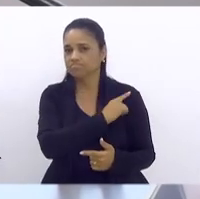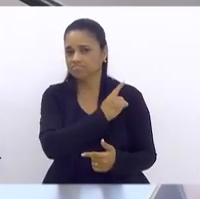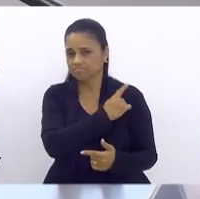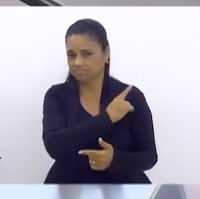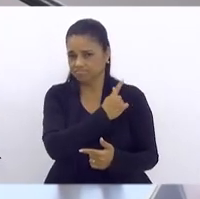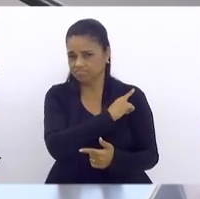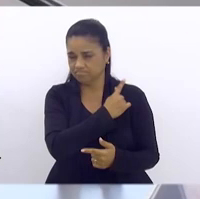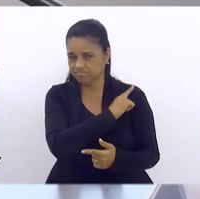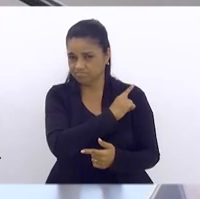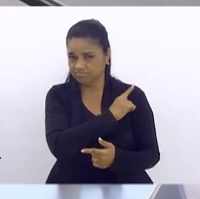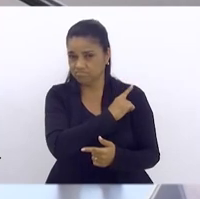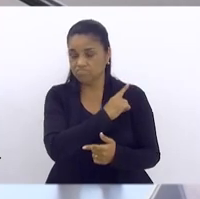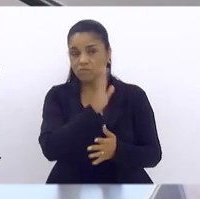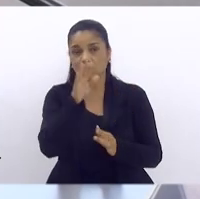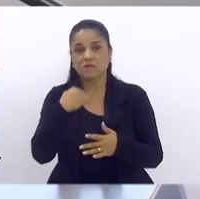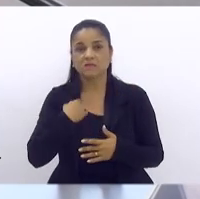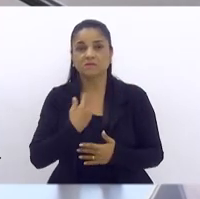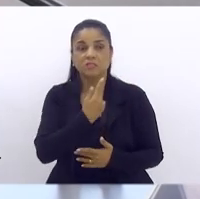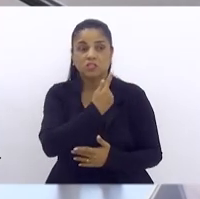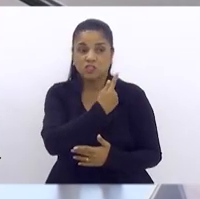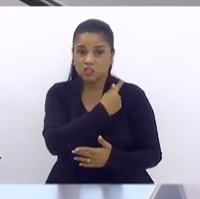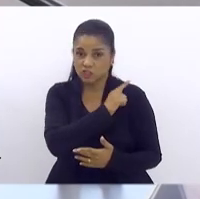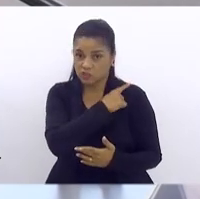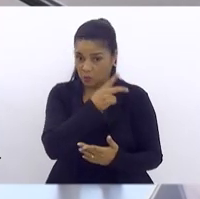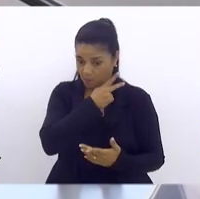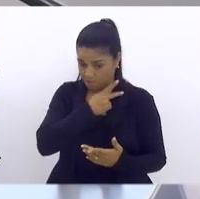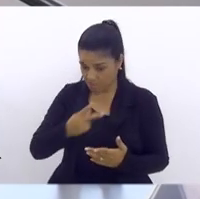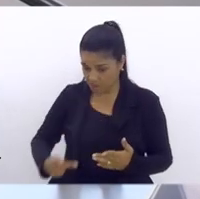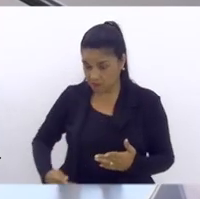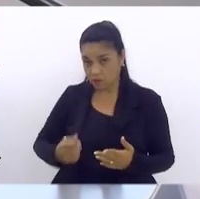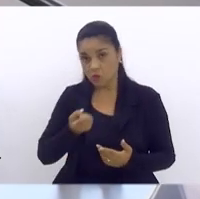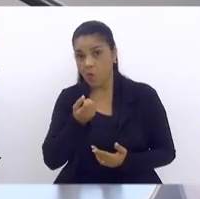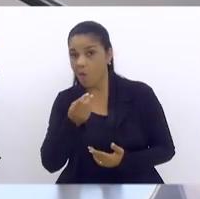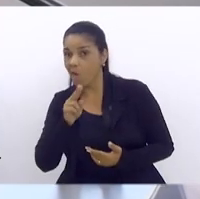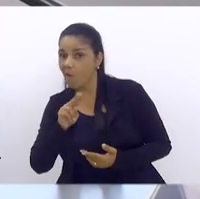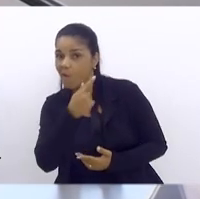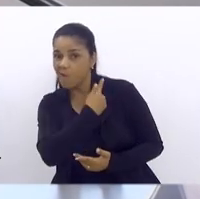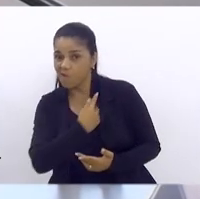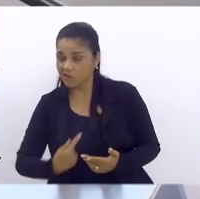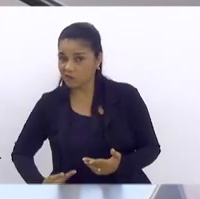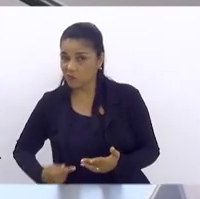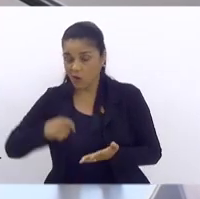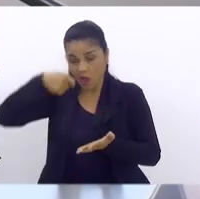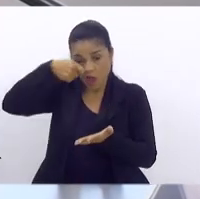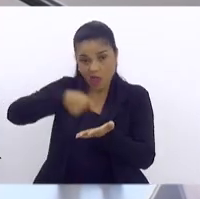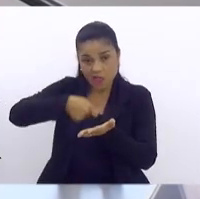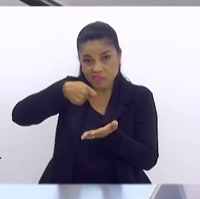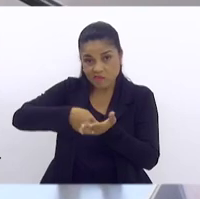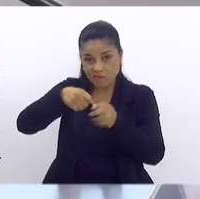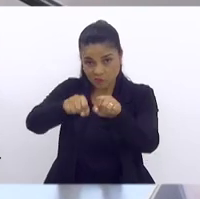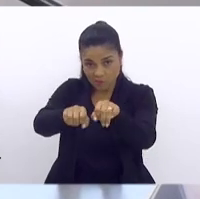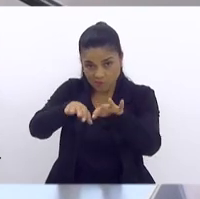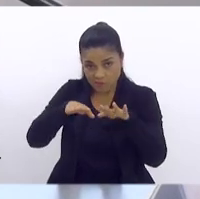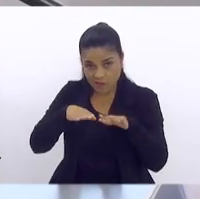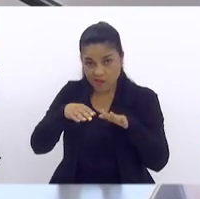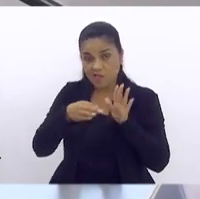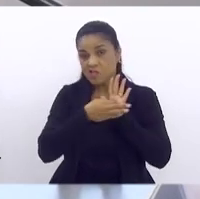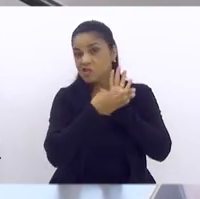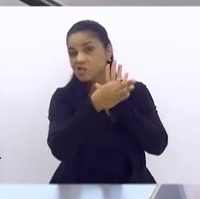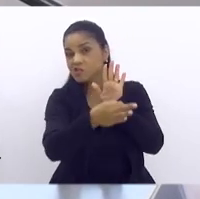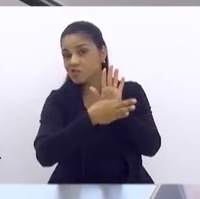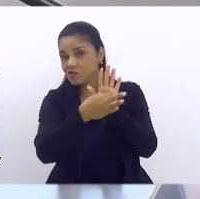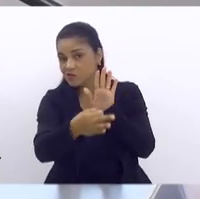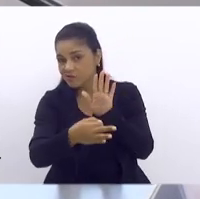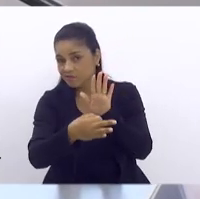olha, gestão de um presidente, de um governador, é dever do parlamento criticá-la. Agora,